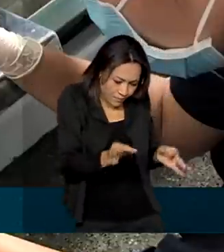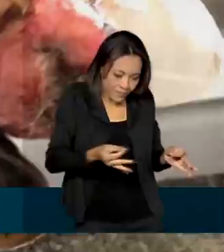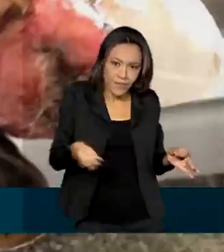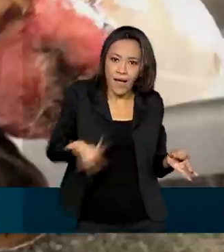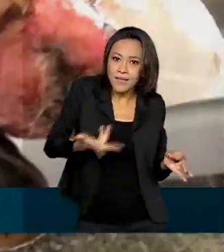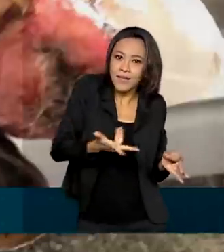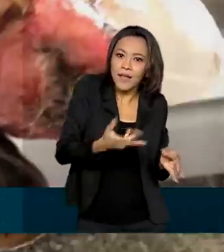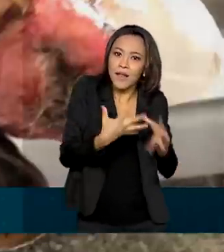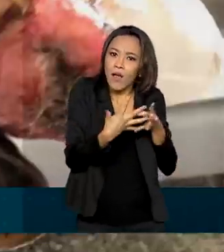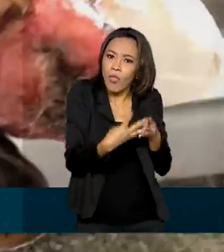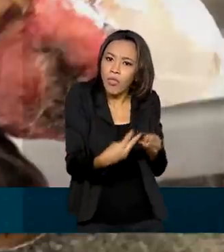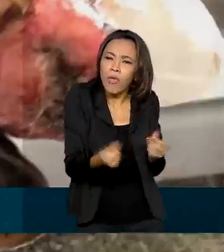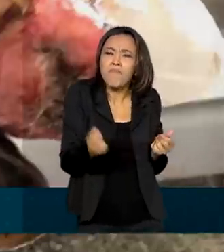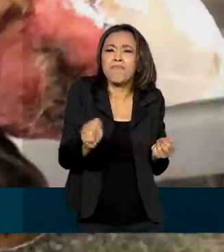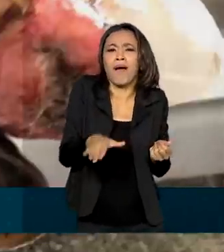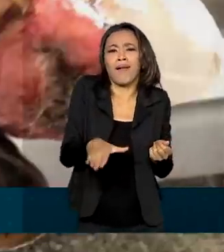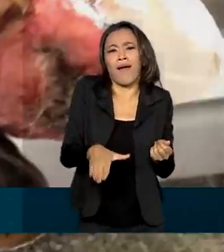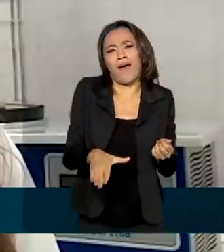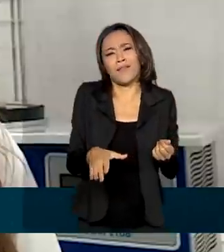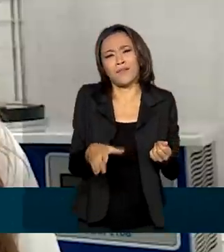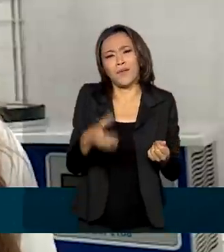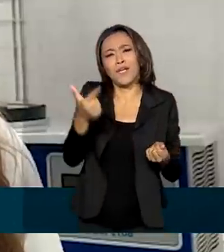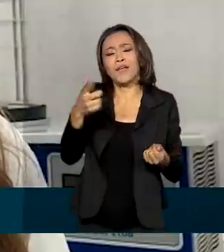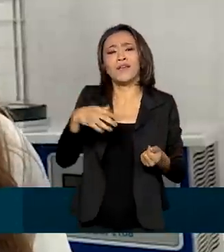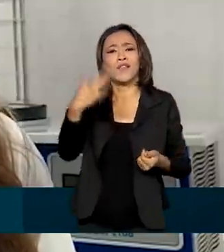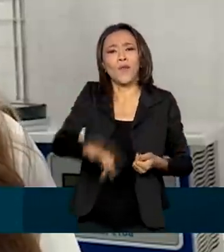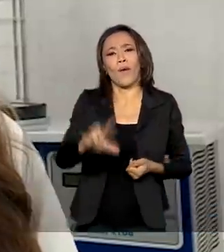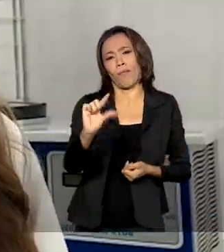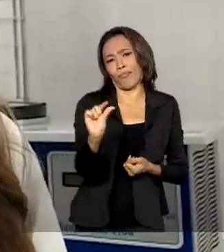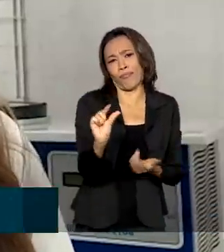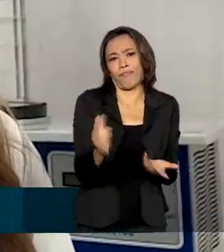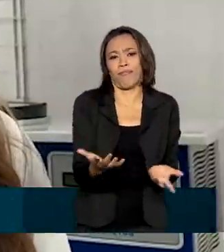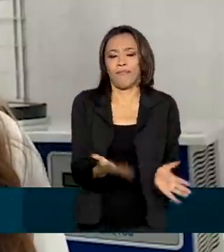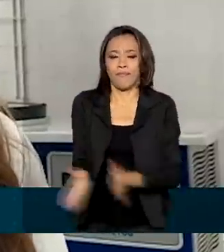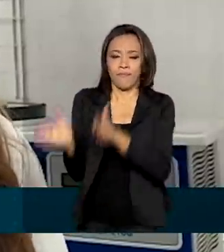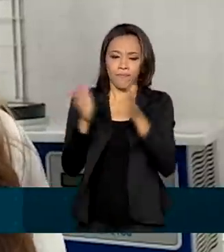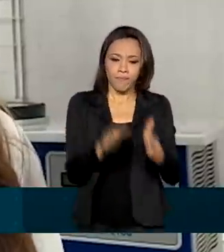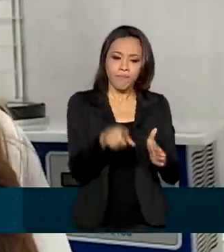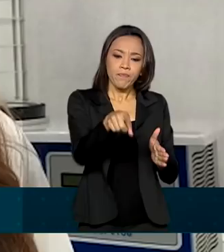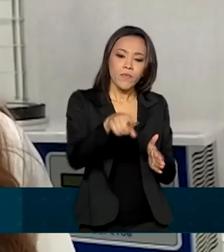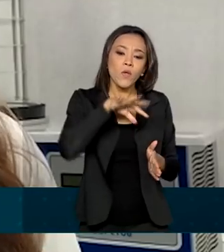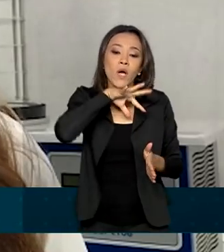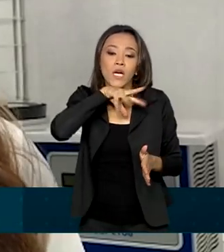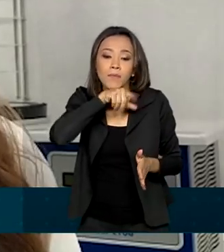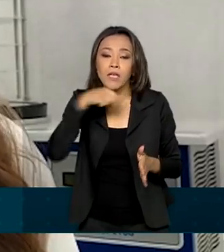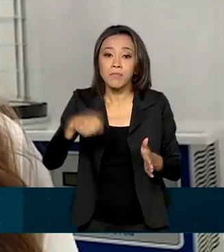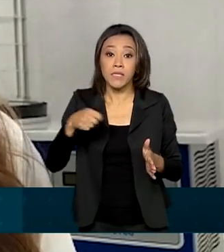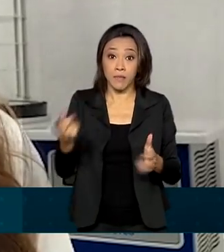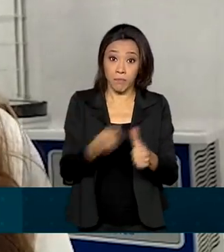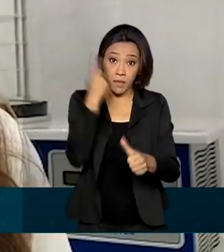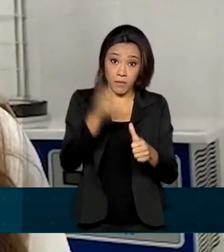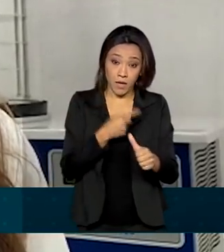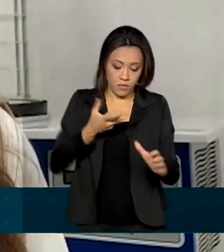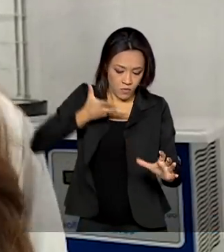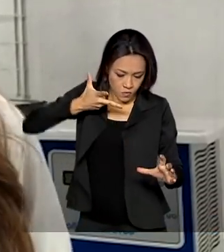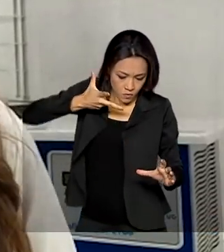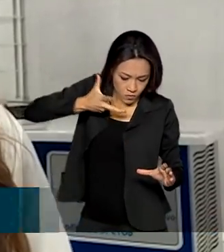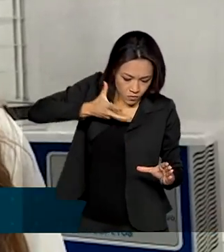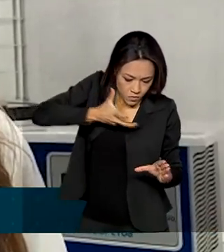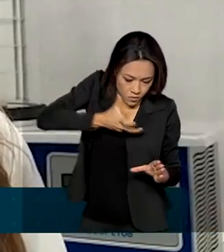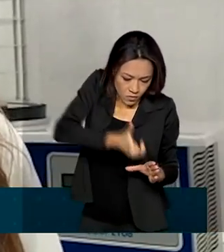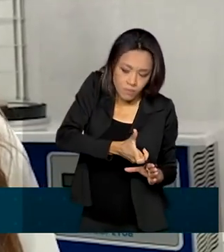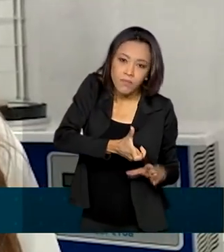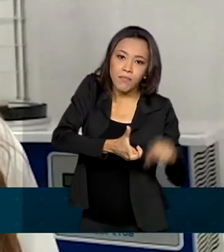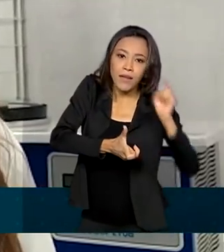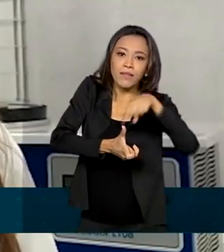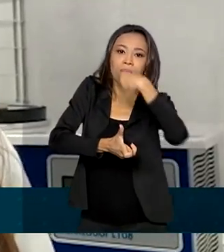barato. Além disso, é menos dolorido. O animal precisa de ser anestesiado para que seja feito por ativo. Então, nesse